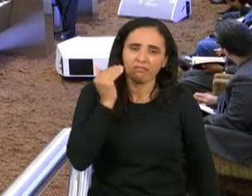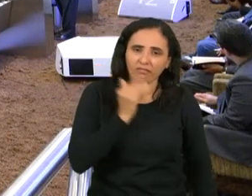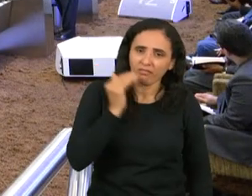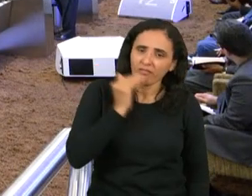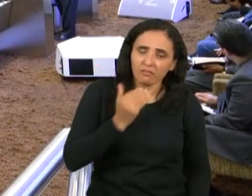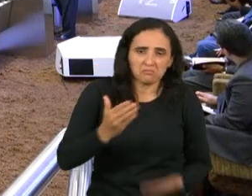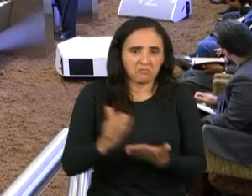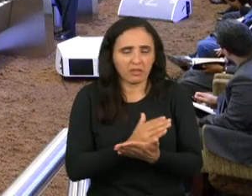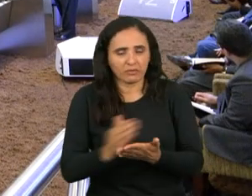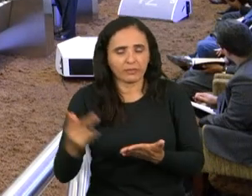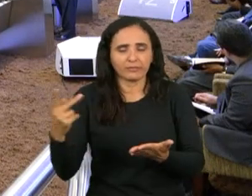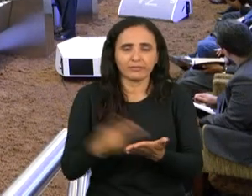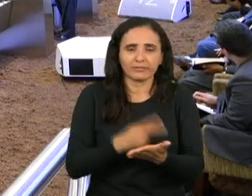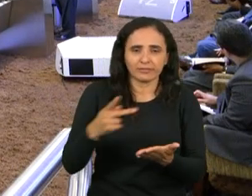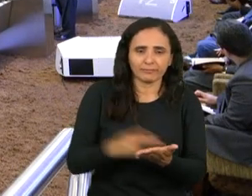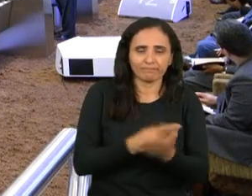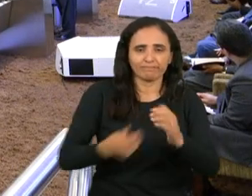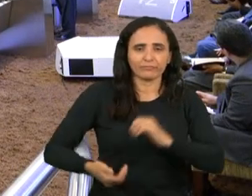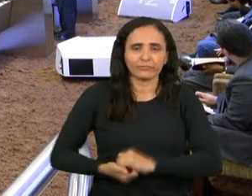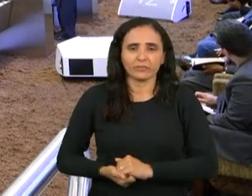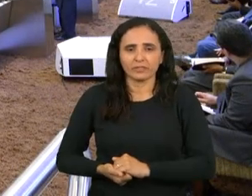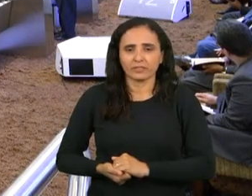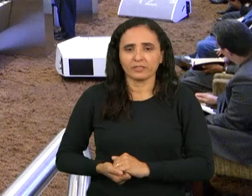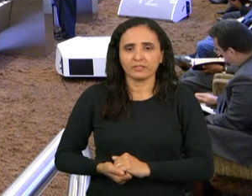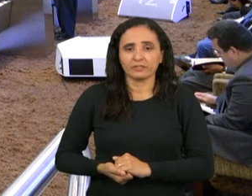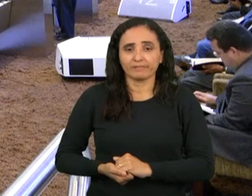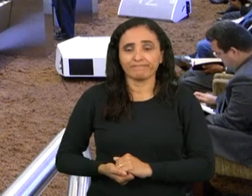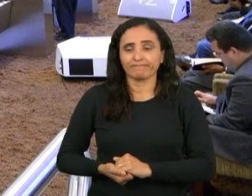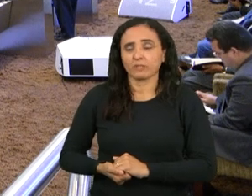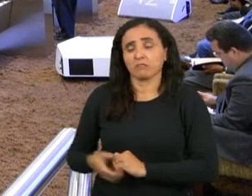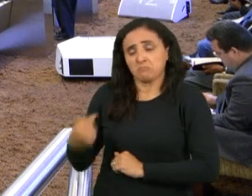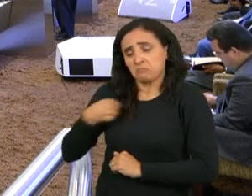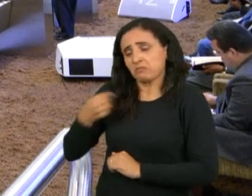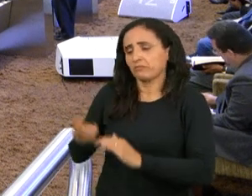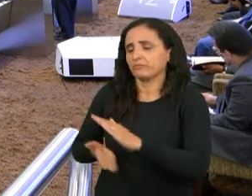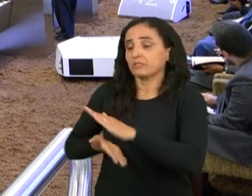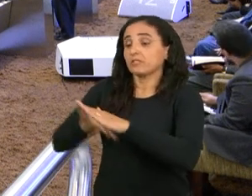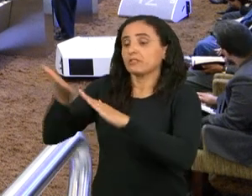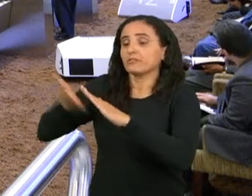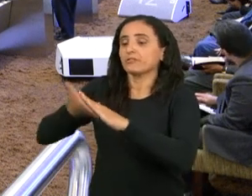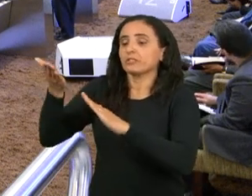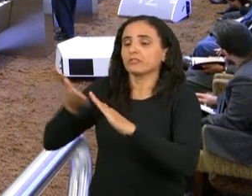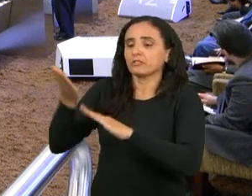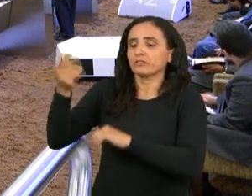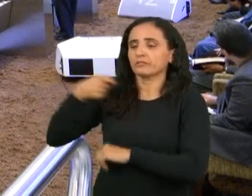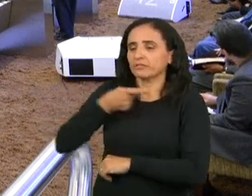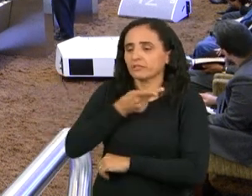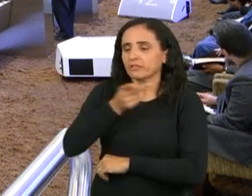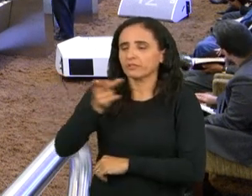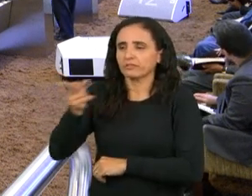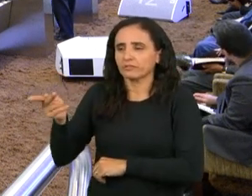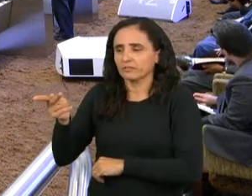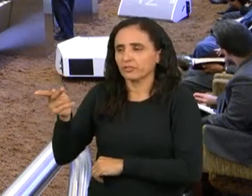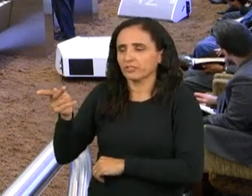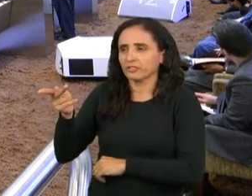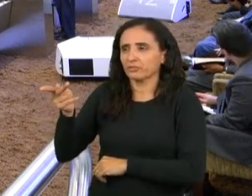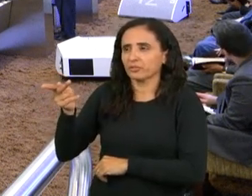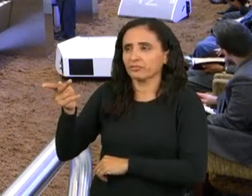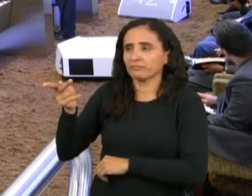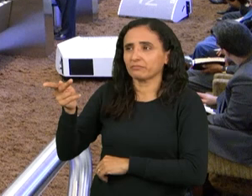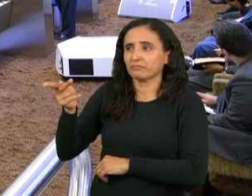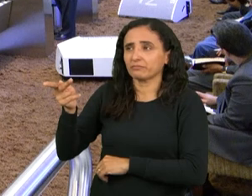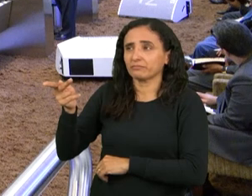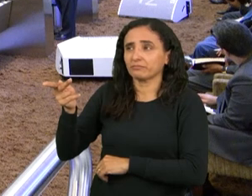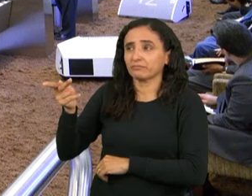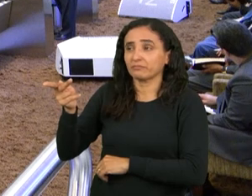arca é muito interessante e ali é claro que havia os animais e você pensa que